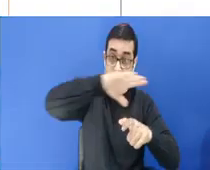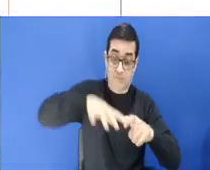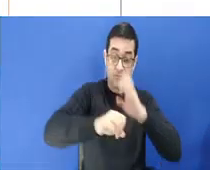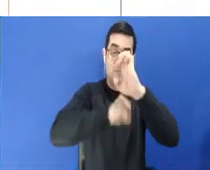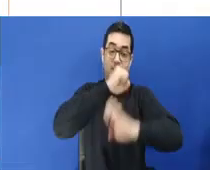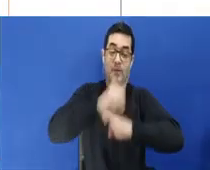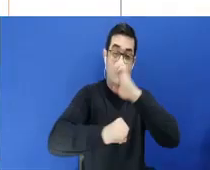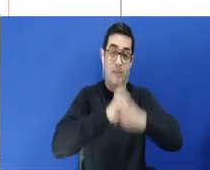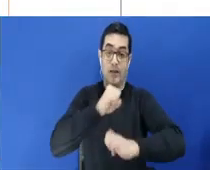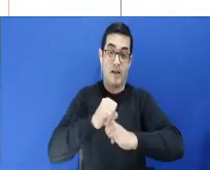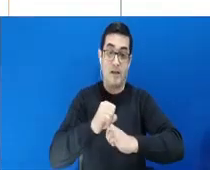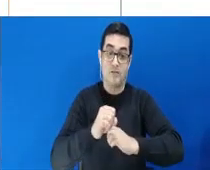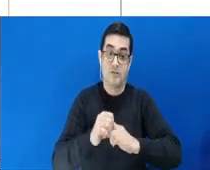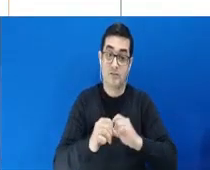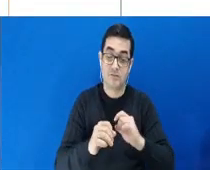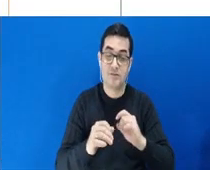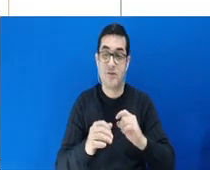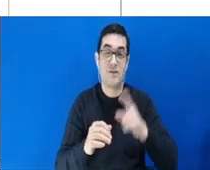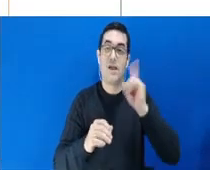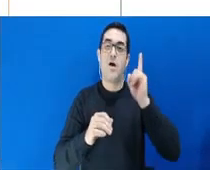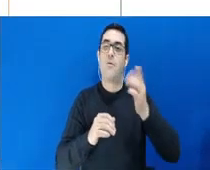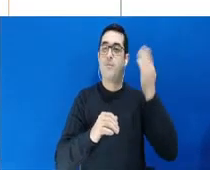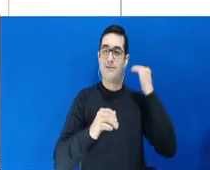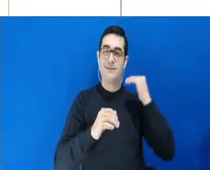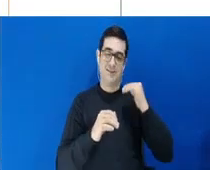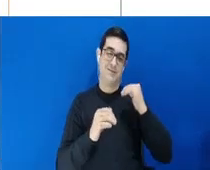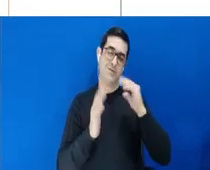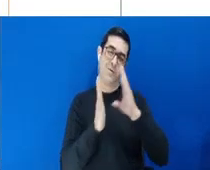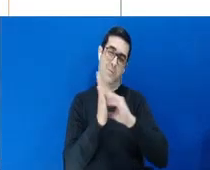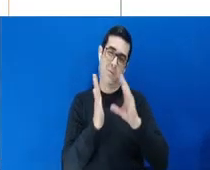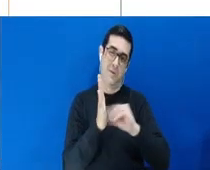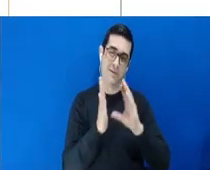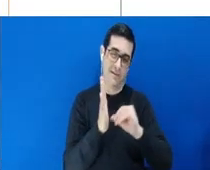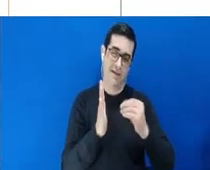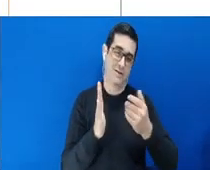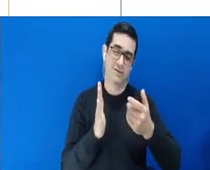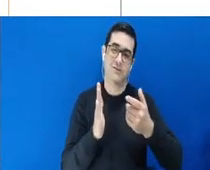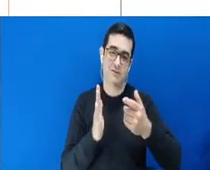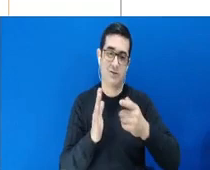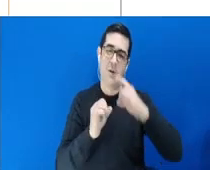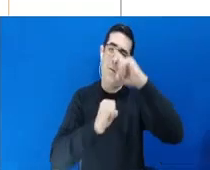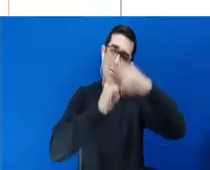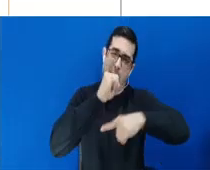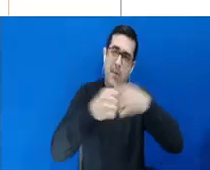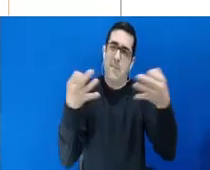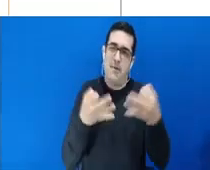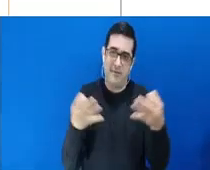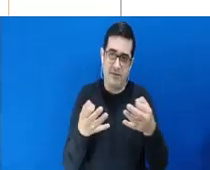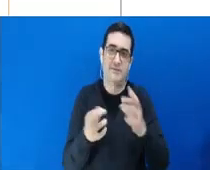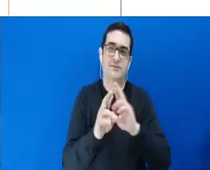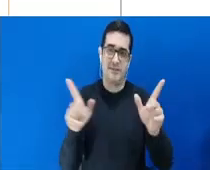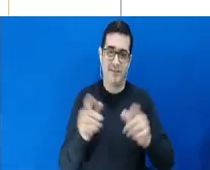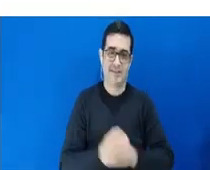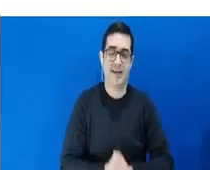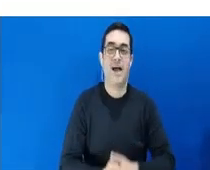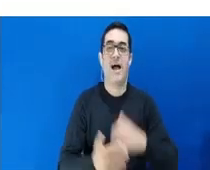aquele modelo onde nós temos os elétrons circundando perfeitamente o núcleo. Até a próxima aula.